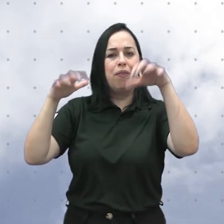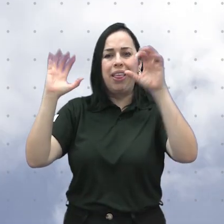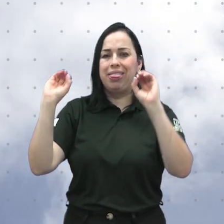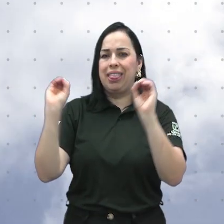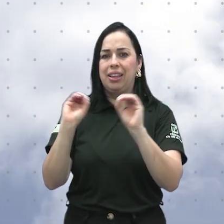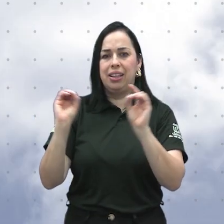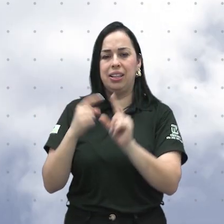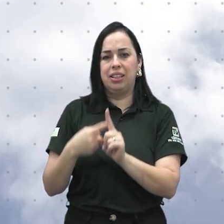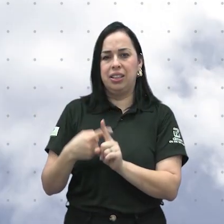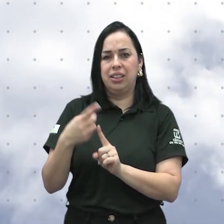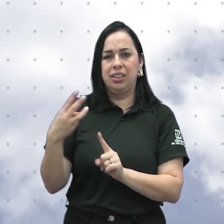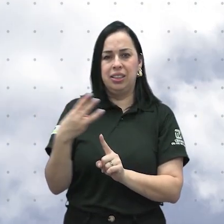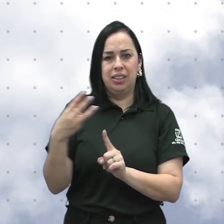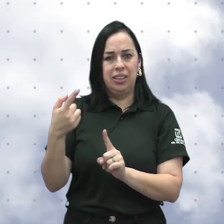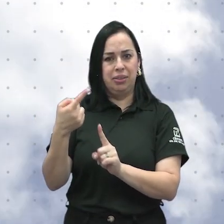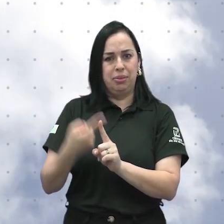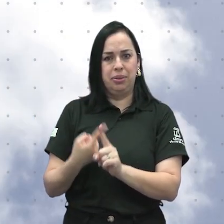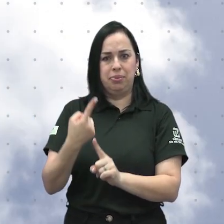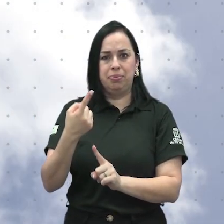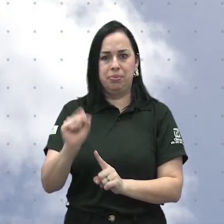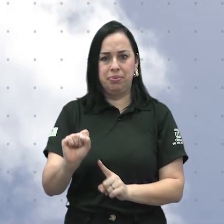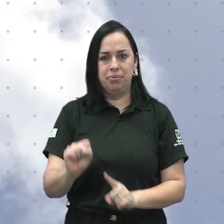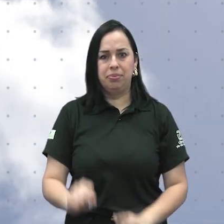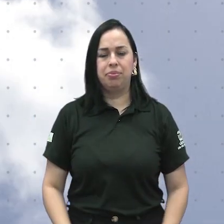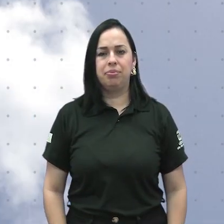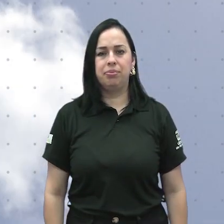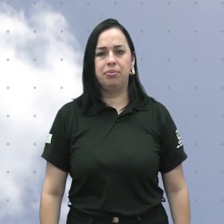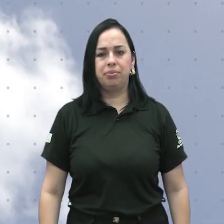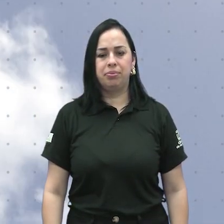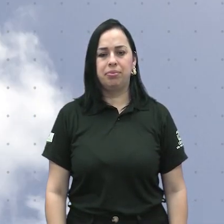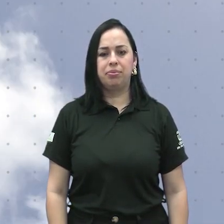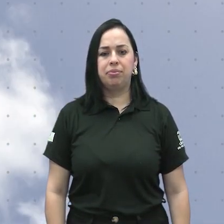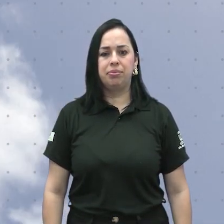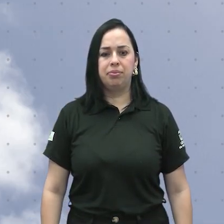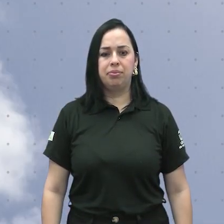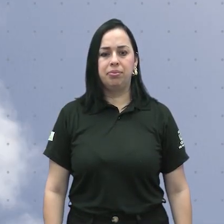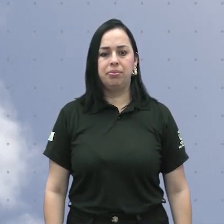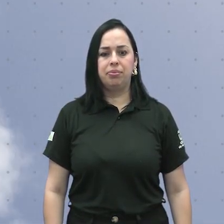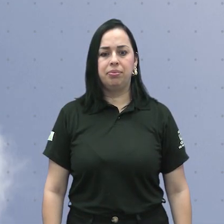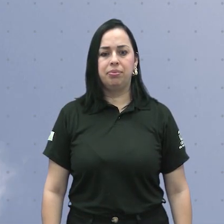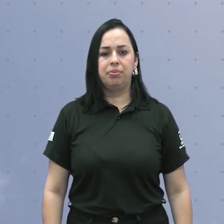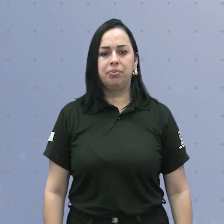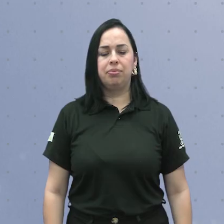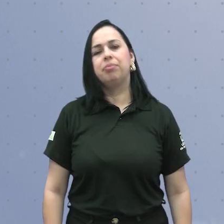chuva. A máxima será de 33 graus, com mínima de 18.